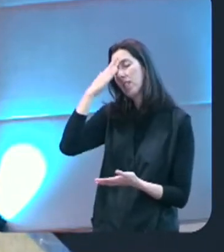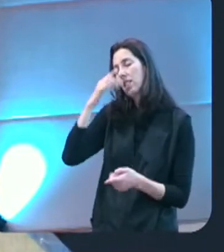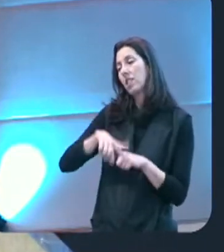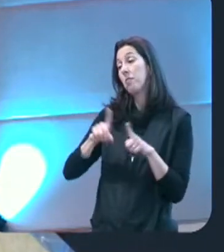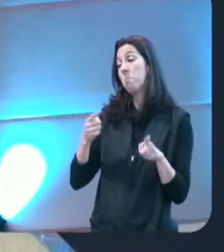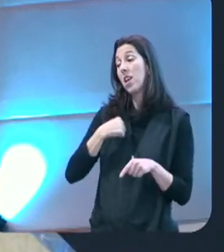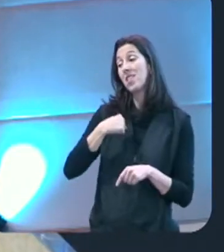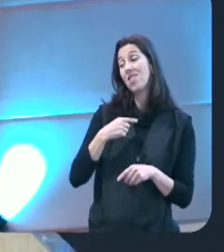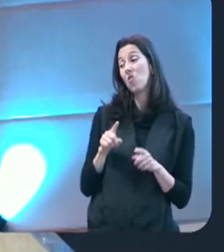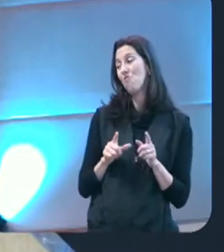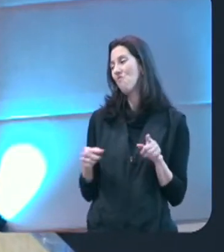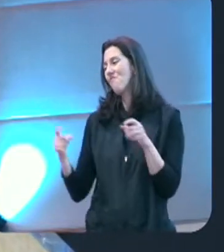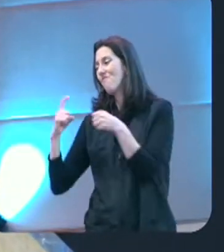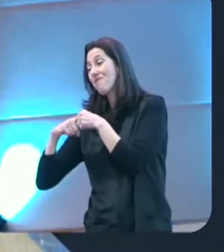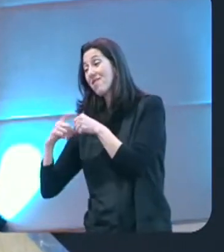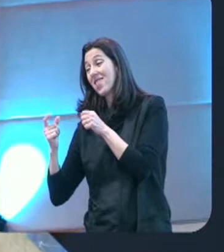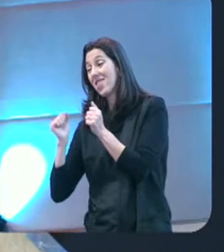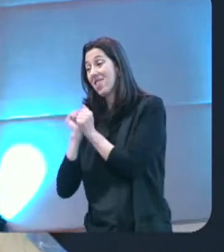assim.